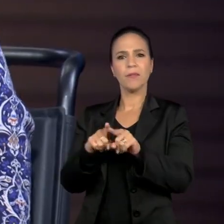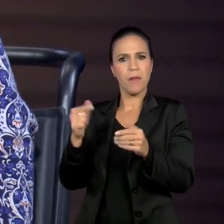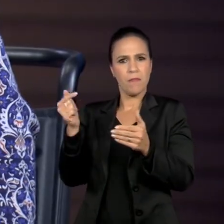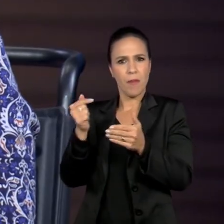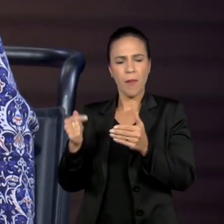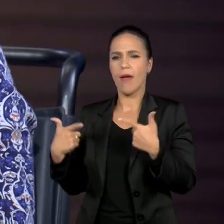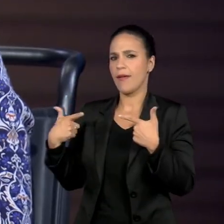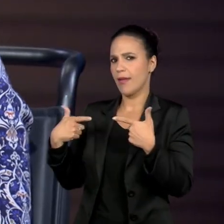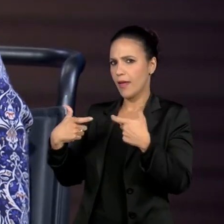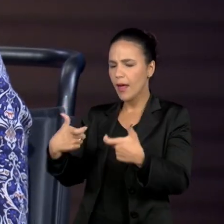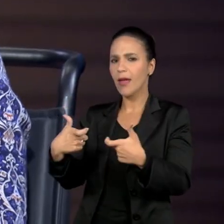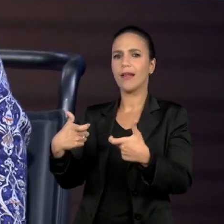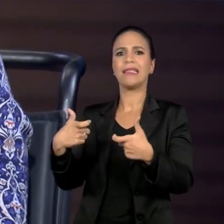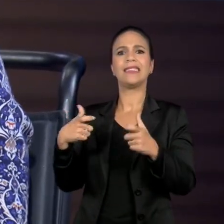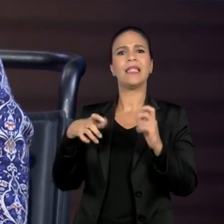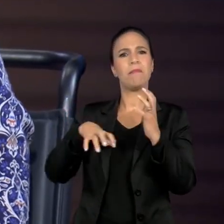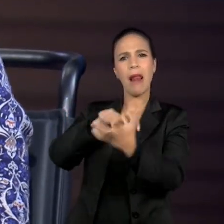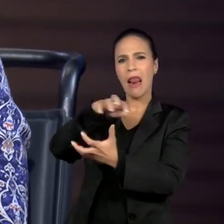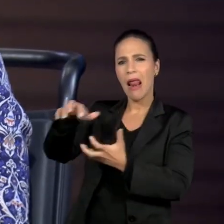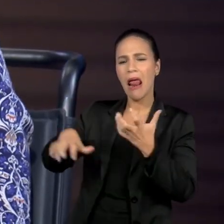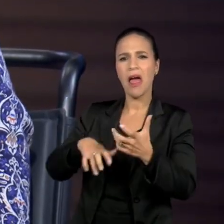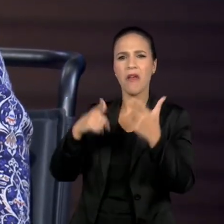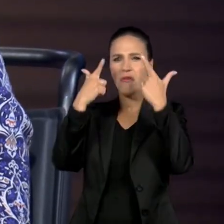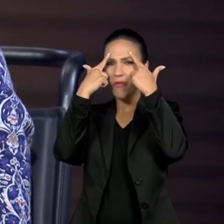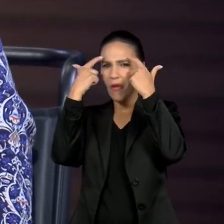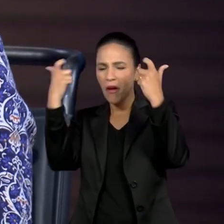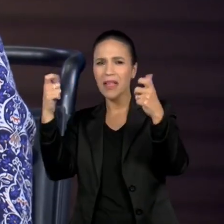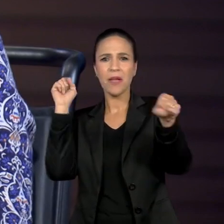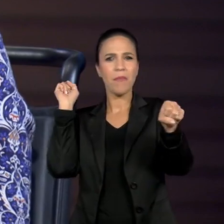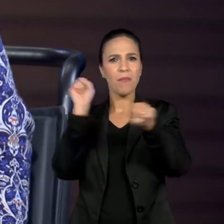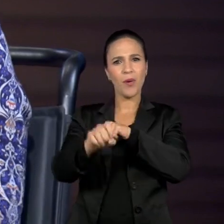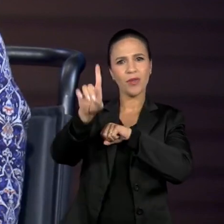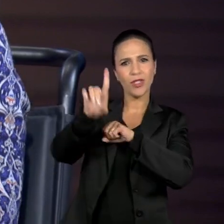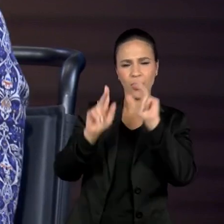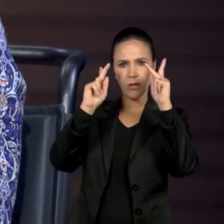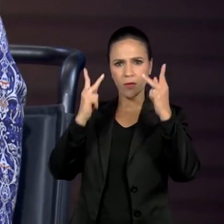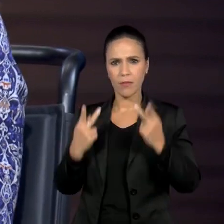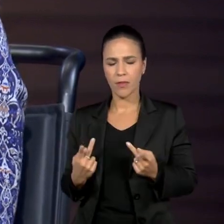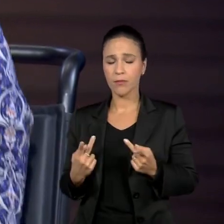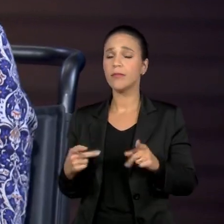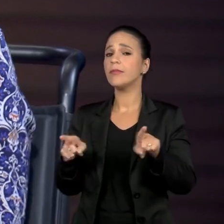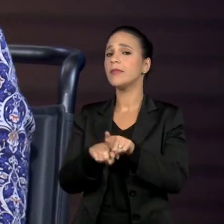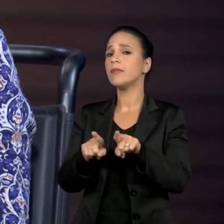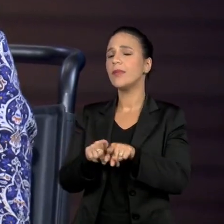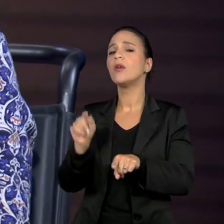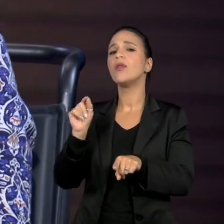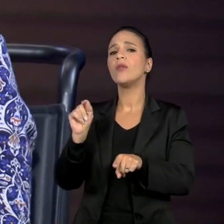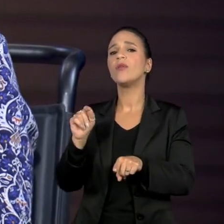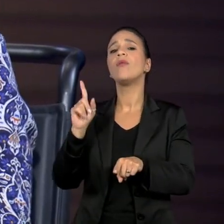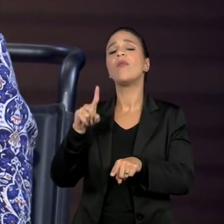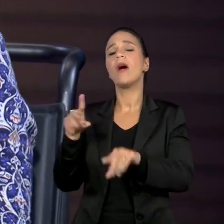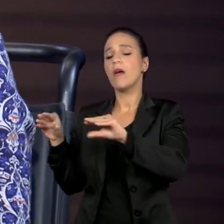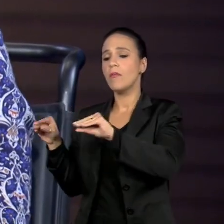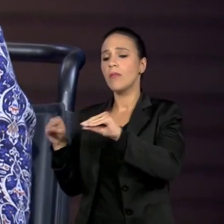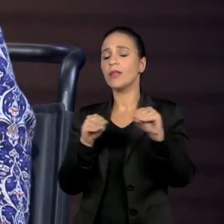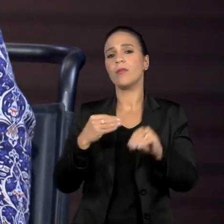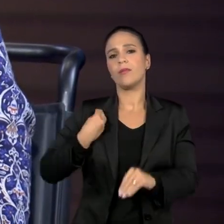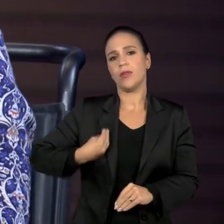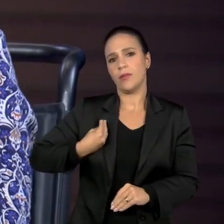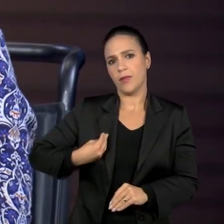um conflito de décadas, desde os anos 80. Depois nós temos Ucrânia, do ano passado também, com mais de 5 milhões de pessoas. Então,